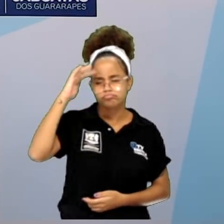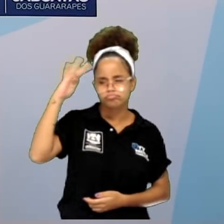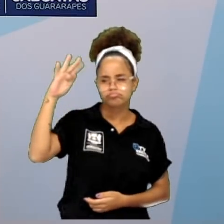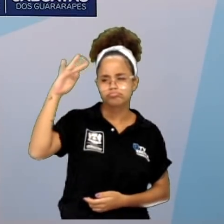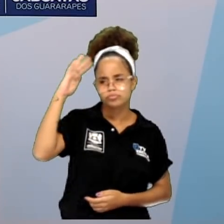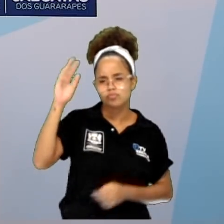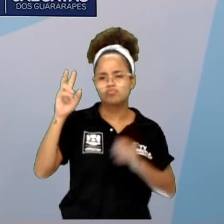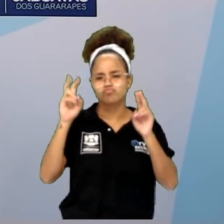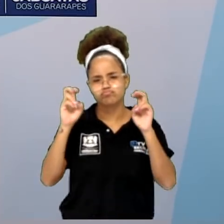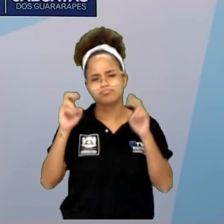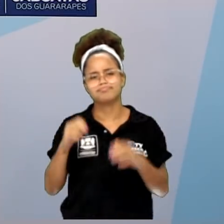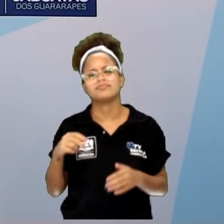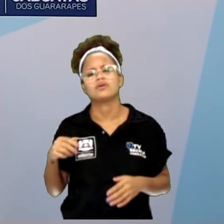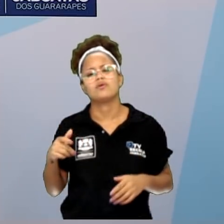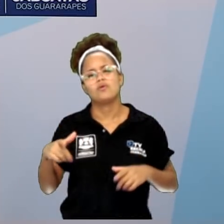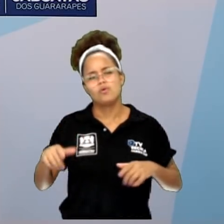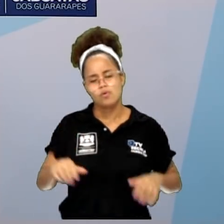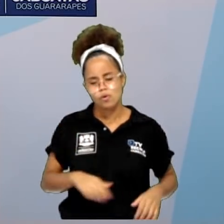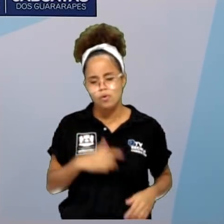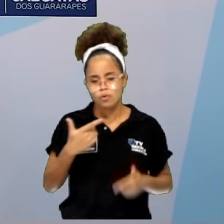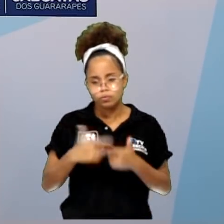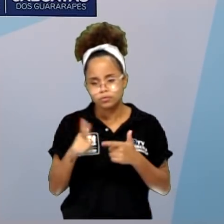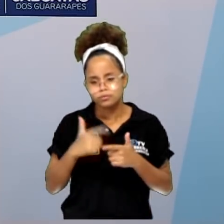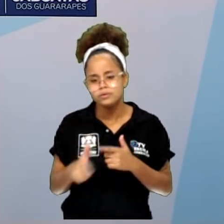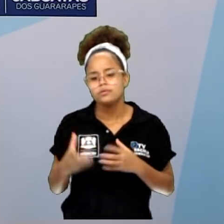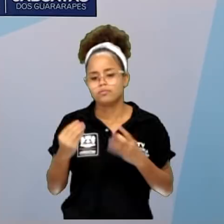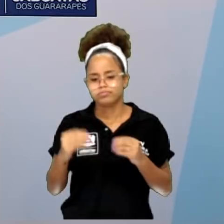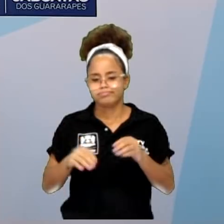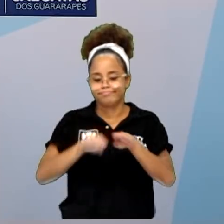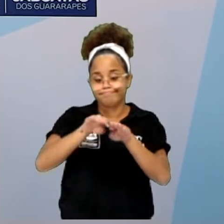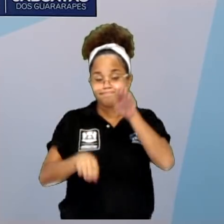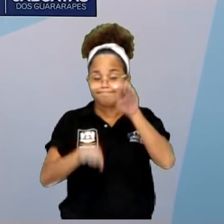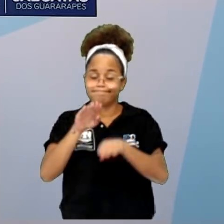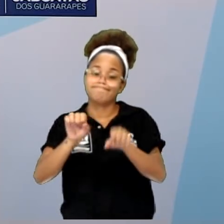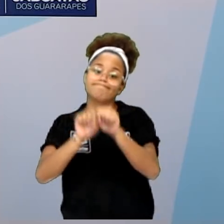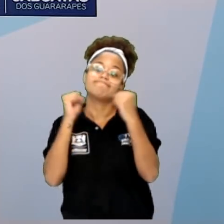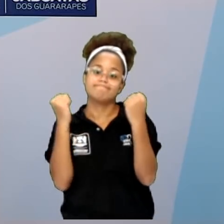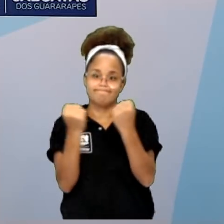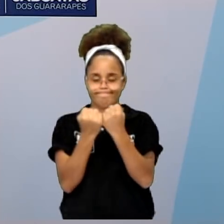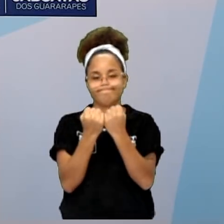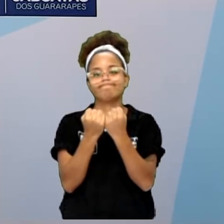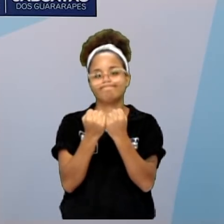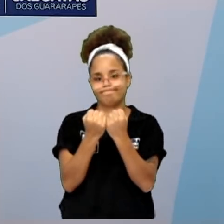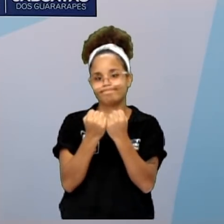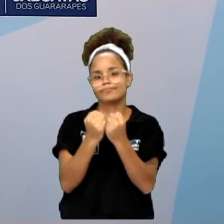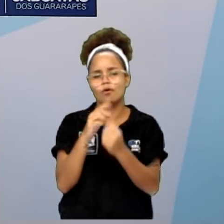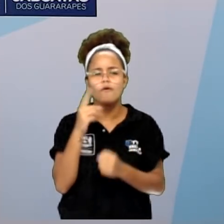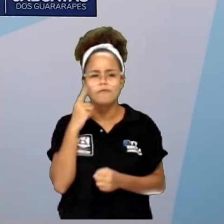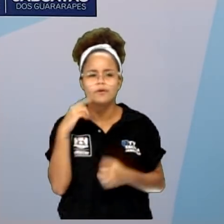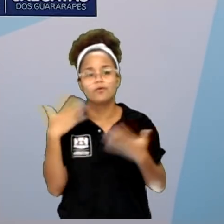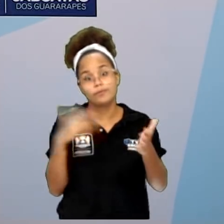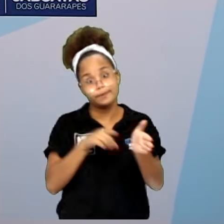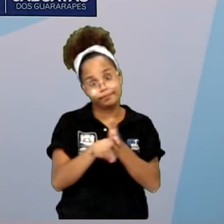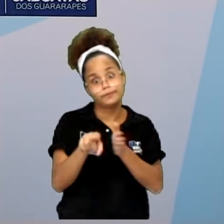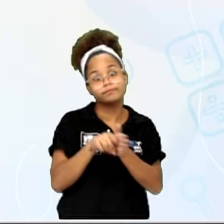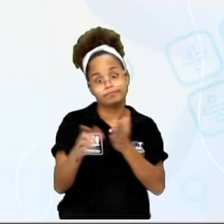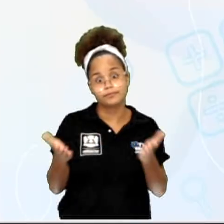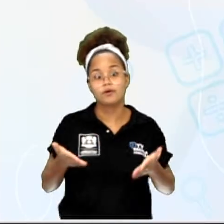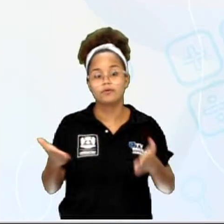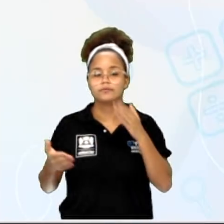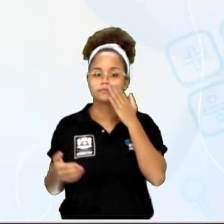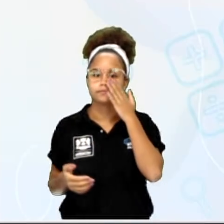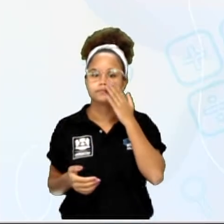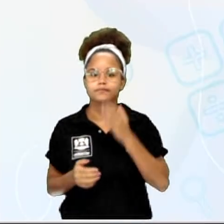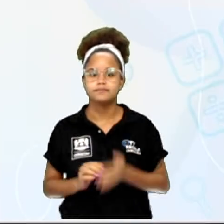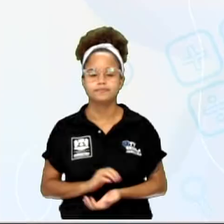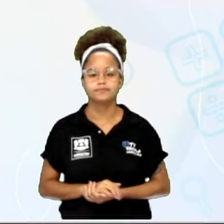um problema antigo do nosso país, a desigualdade social, né? Vamos seguindo aí para ver como é que a questão se comporta. Olha só,